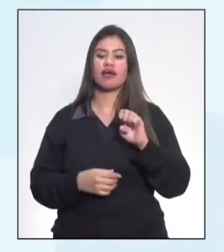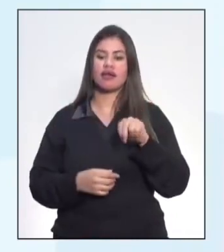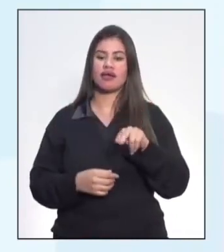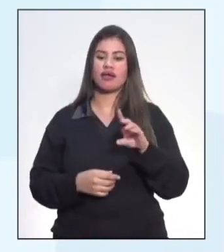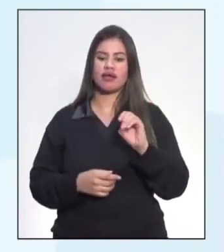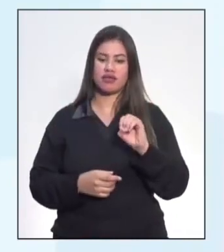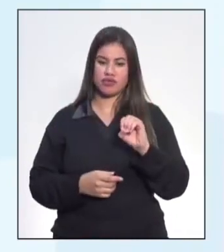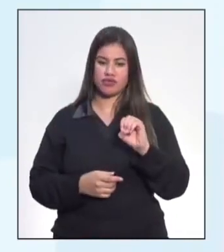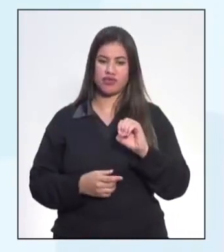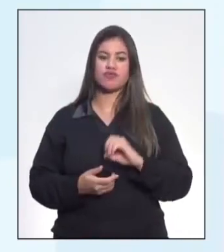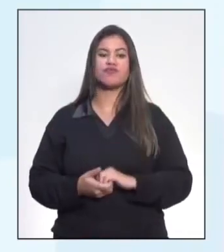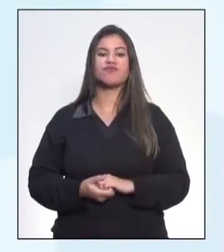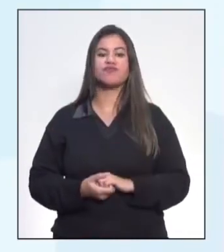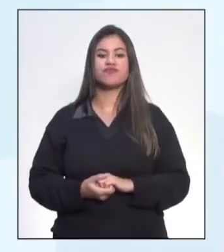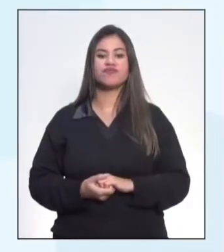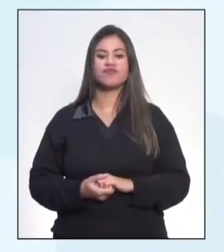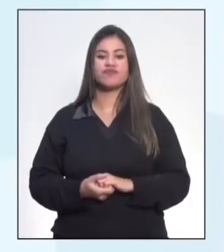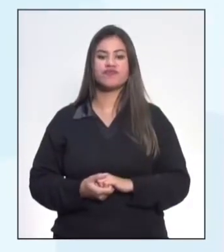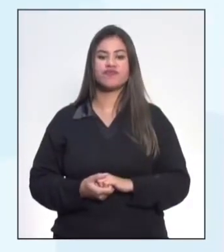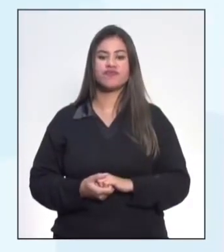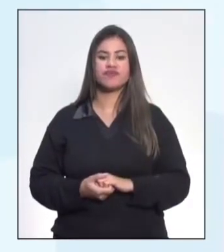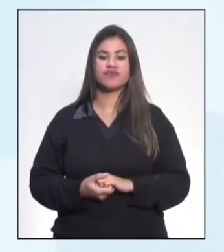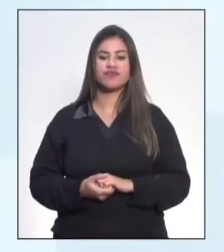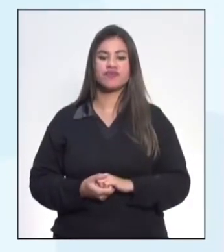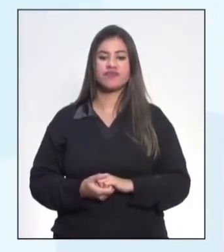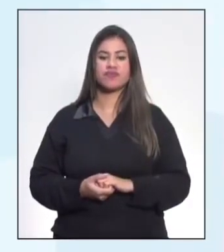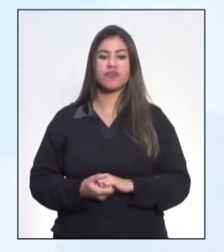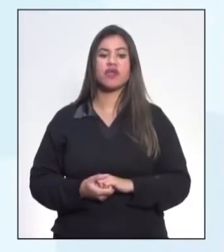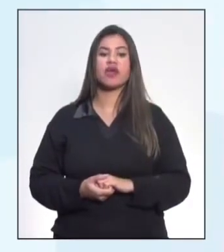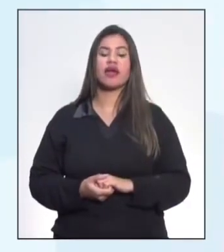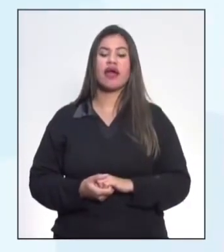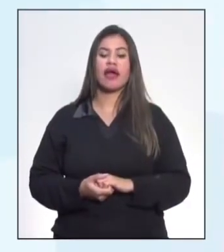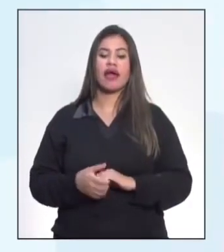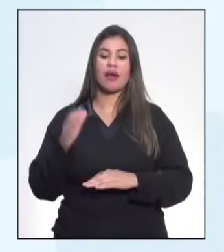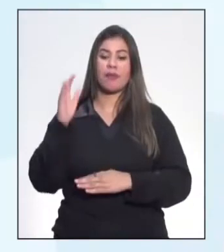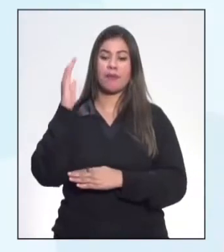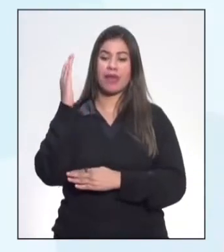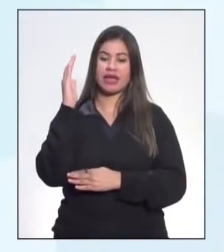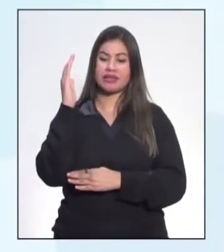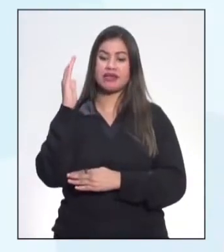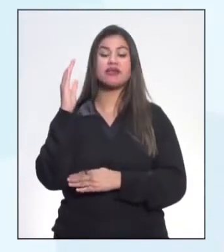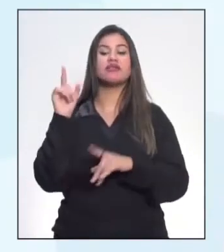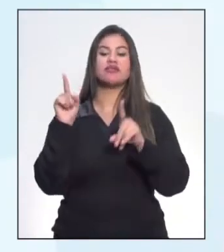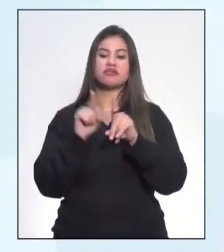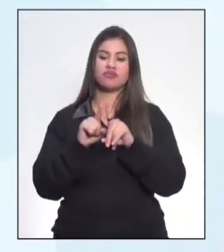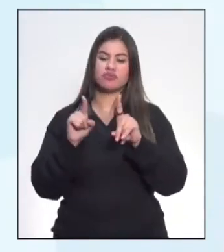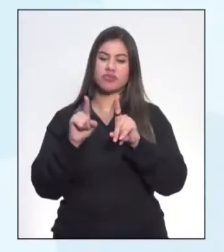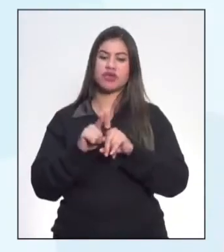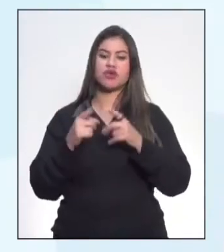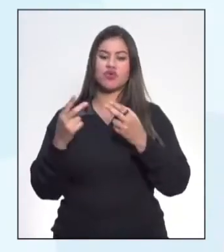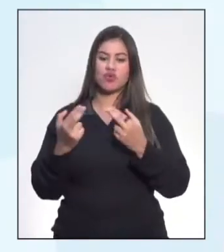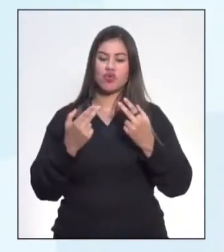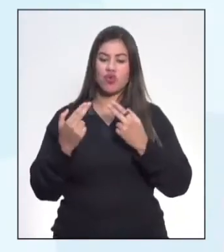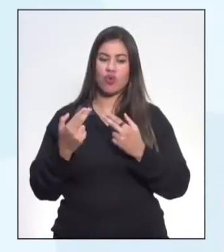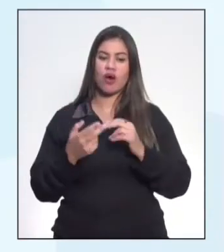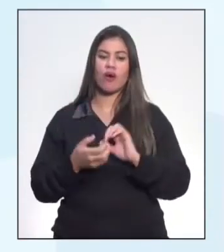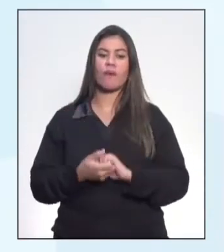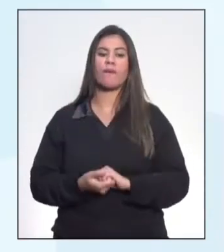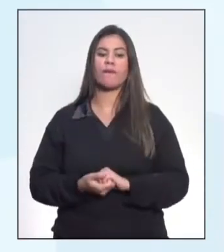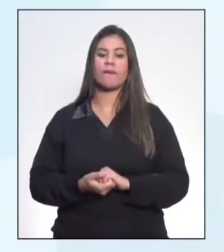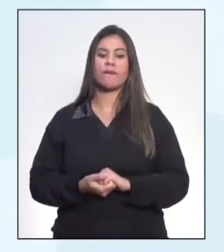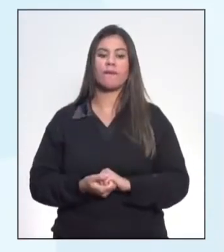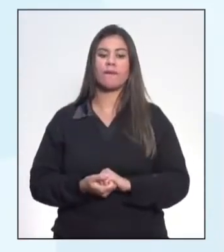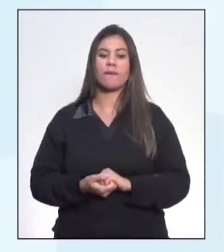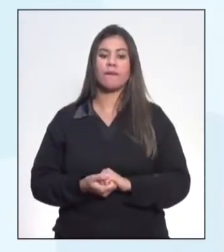endotérmica. E a combustão da madeira é a mesma coisa, é a queima, né, da madeira, né? Como o colega colocou lá